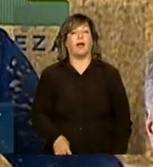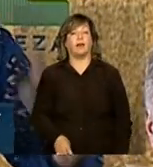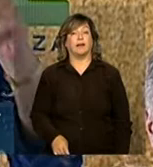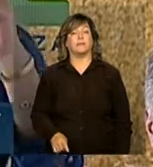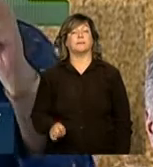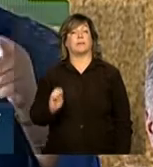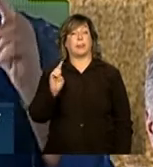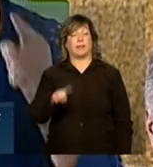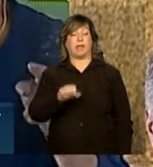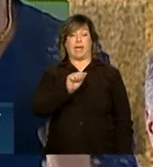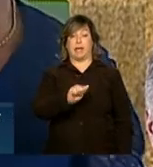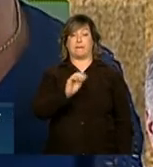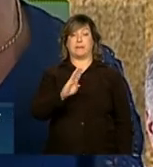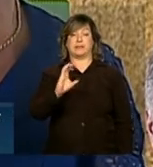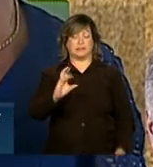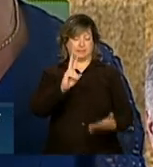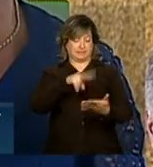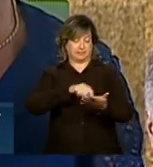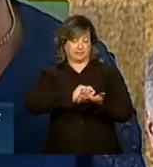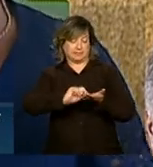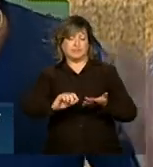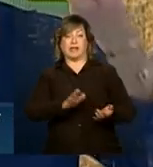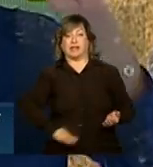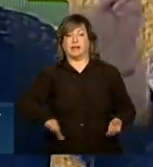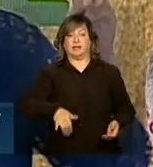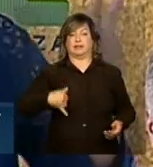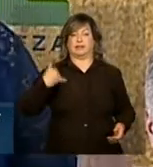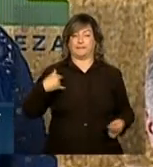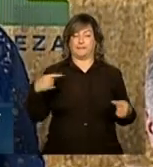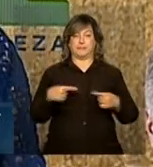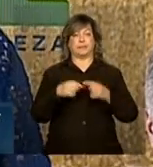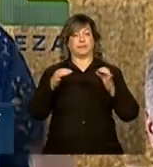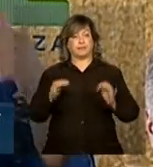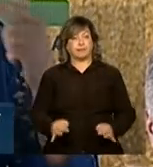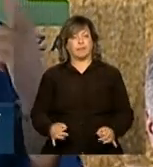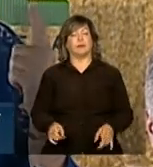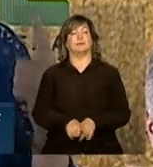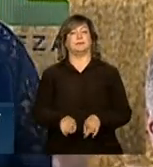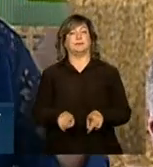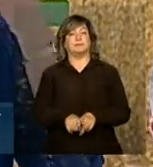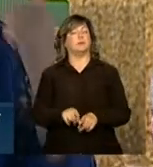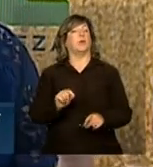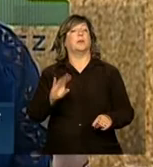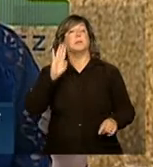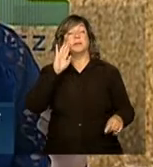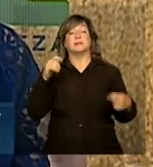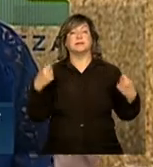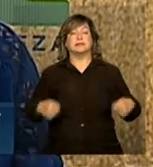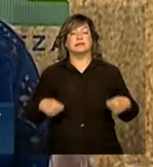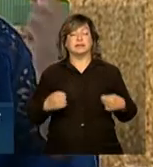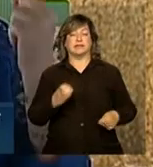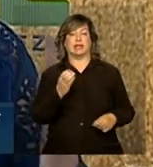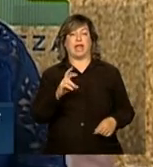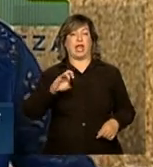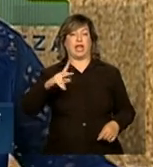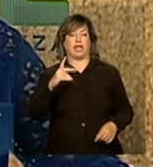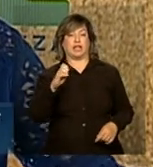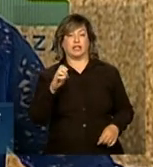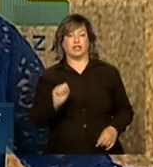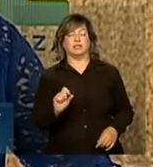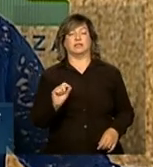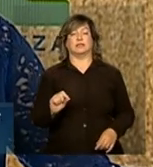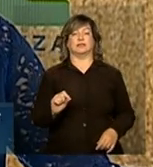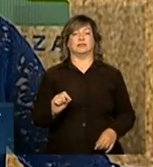a alfabetização das crianças na idade certa, é necessariamente creche e